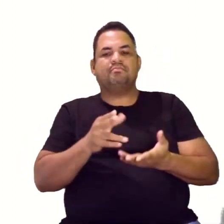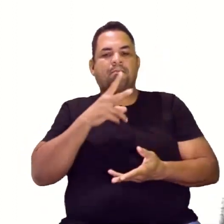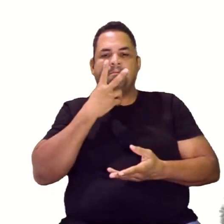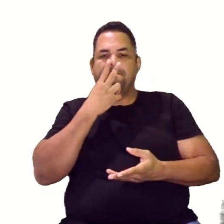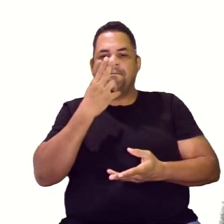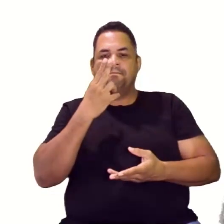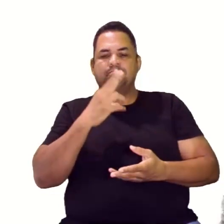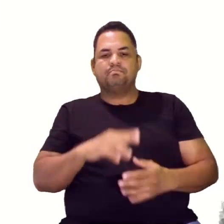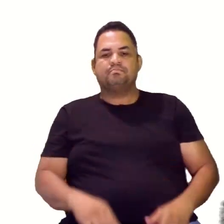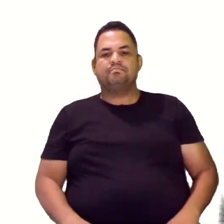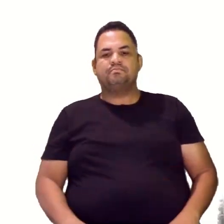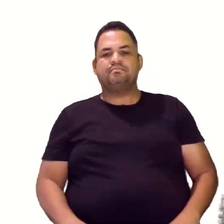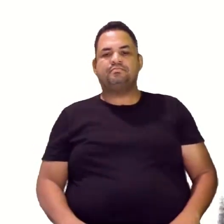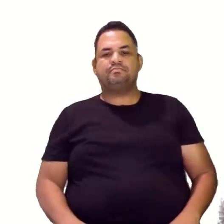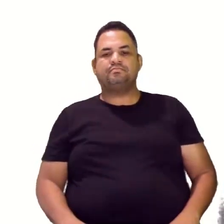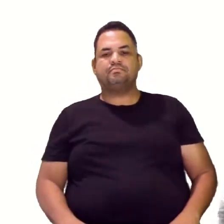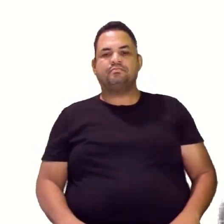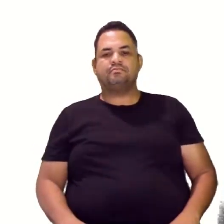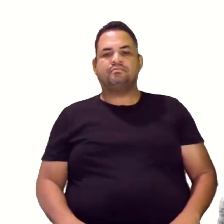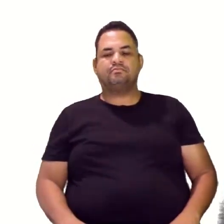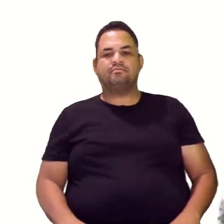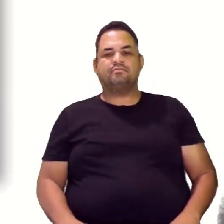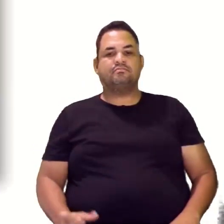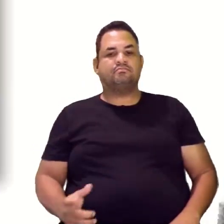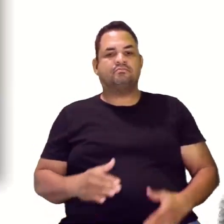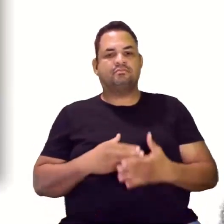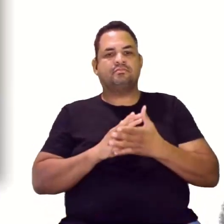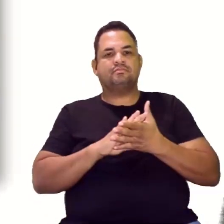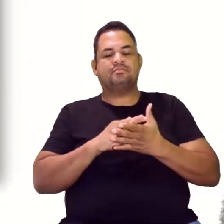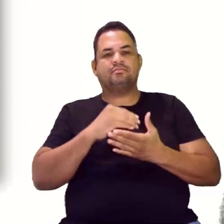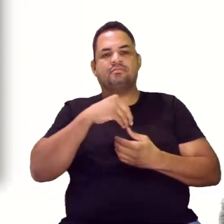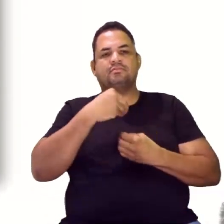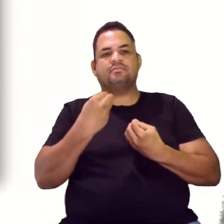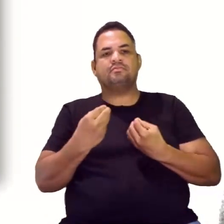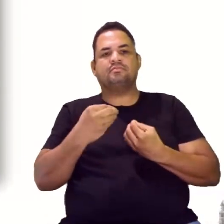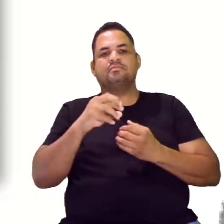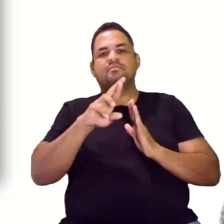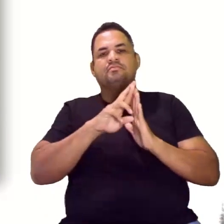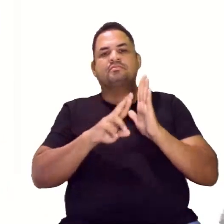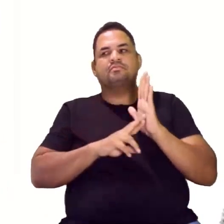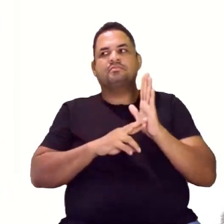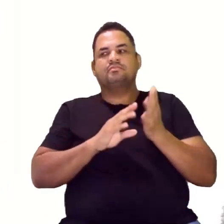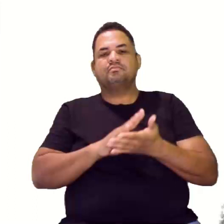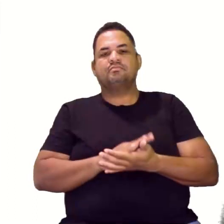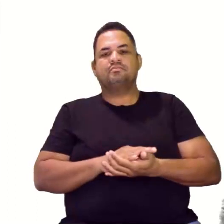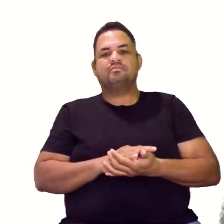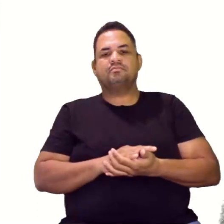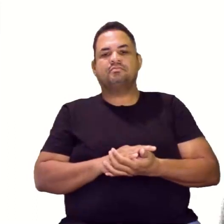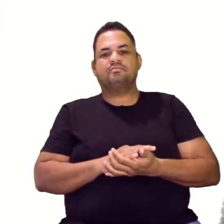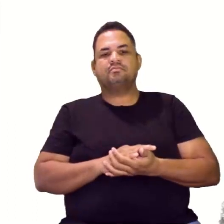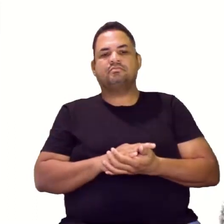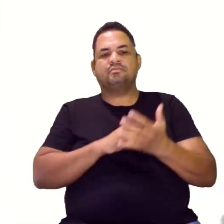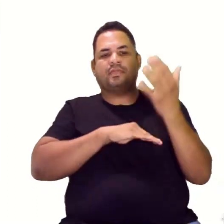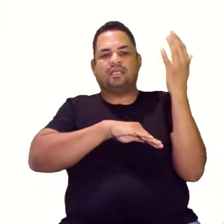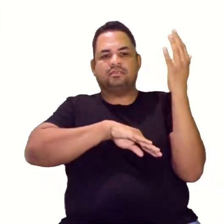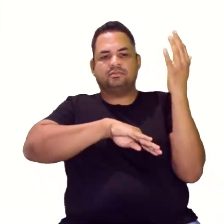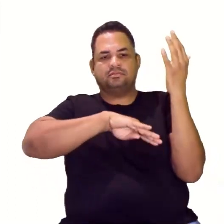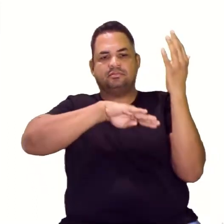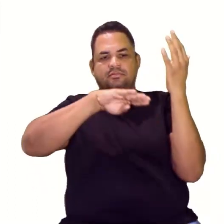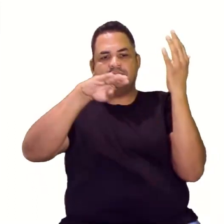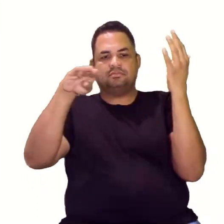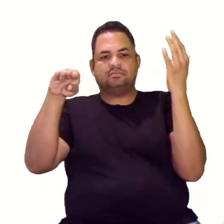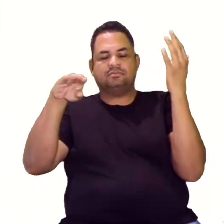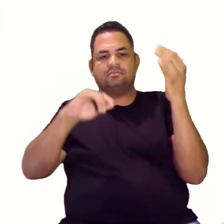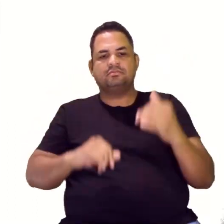é decrescente. Para não fugir a regra, temos Na de lá, na crescente, parece